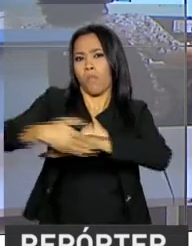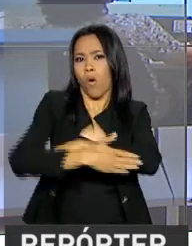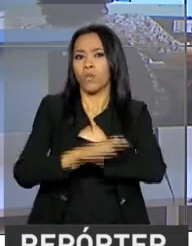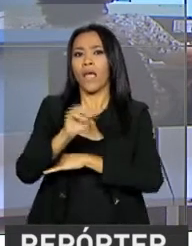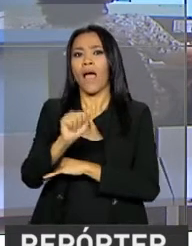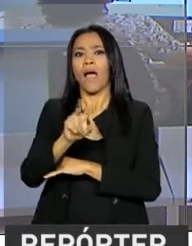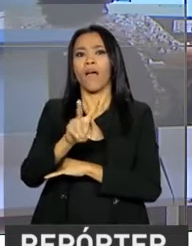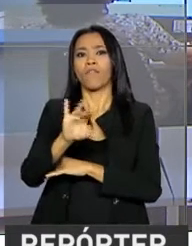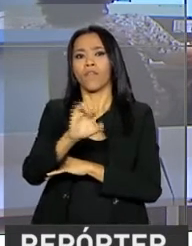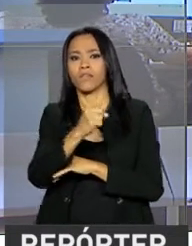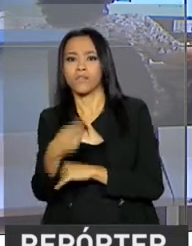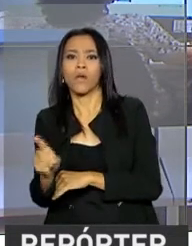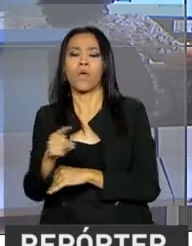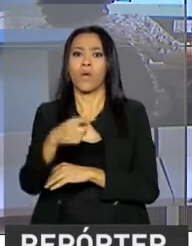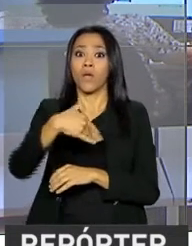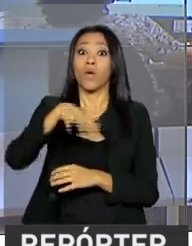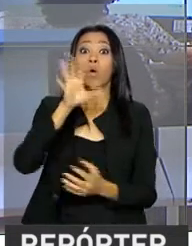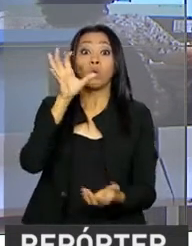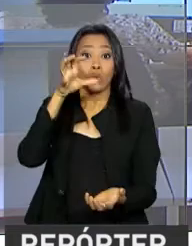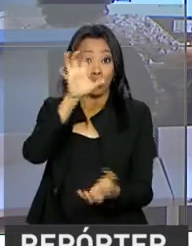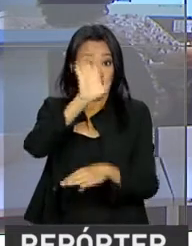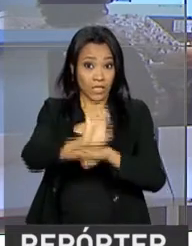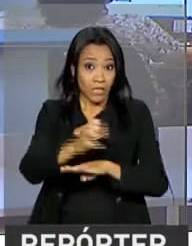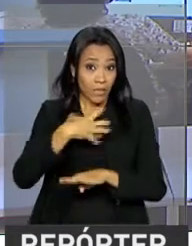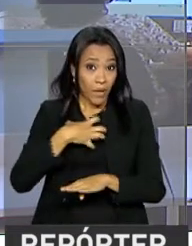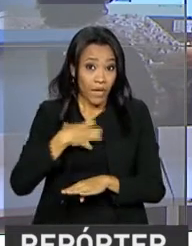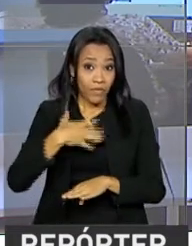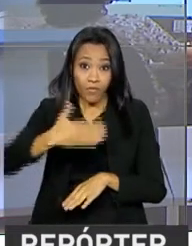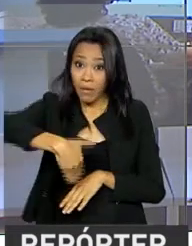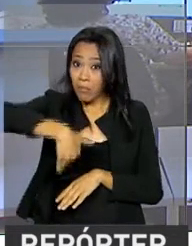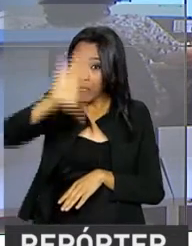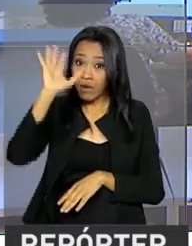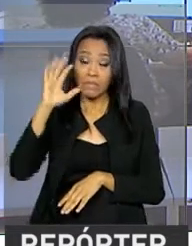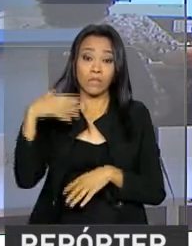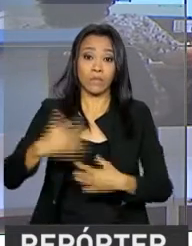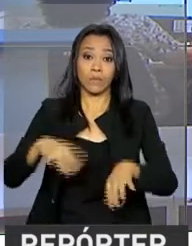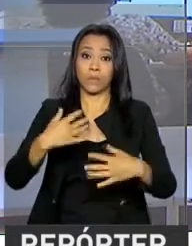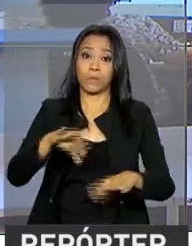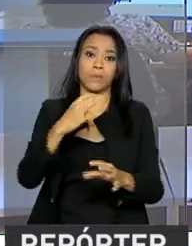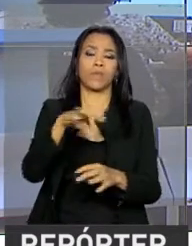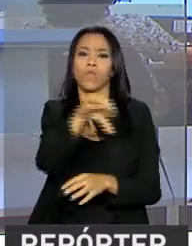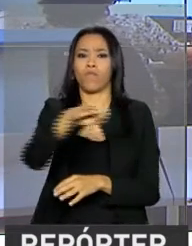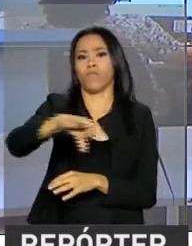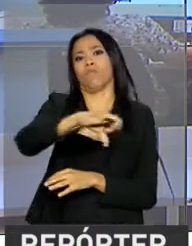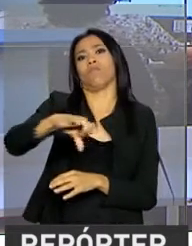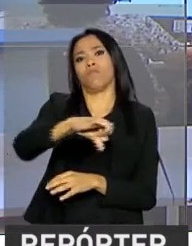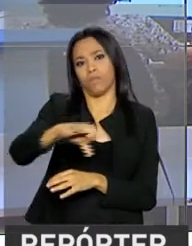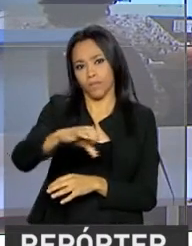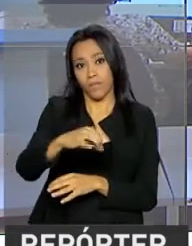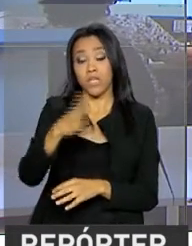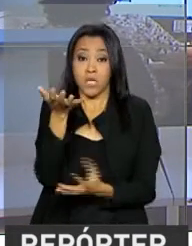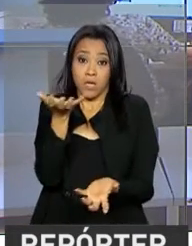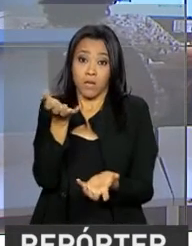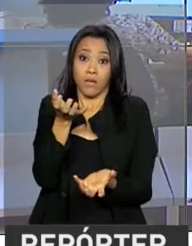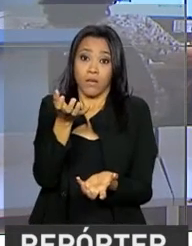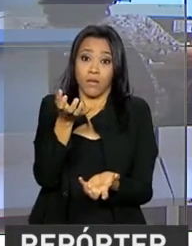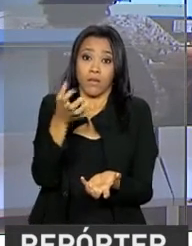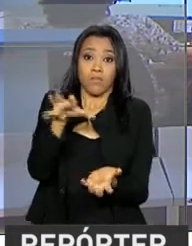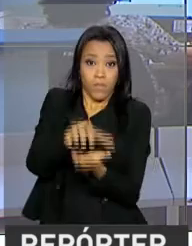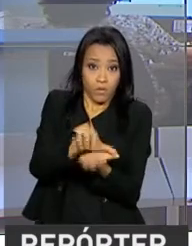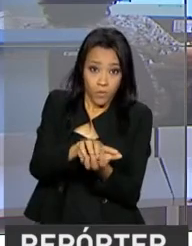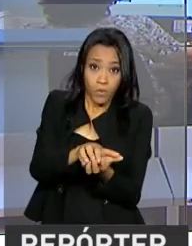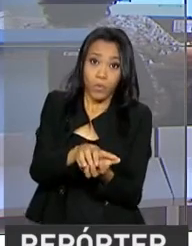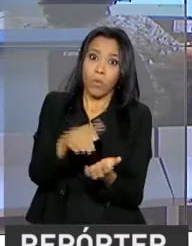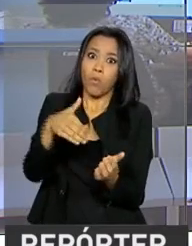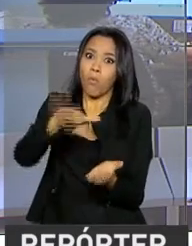os estados a bahia teve o maior número de tomadas de contas com 99 já pernambuco apresentou o